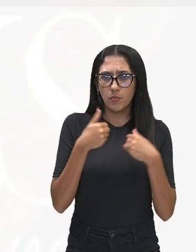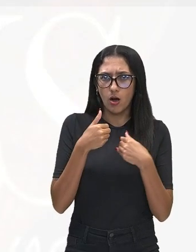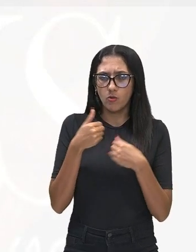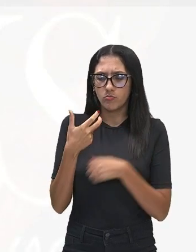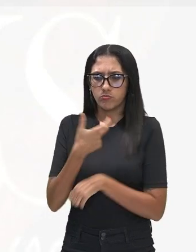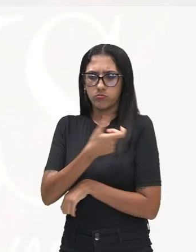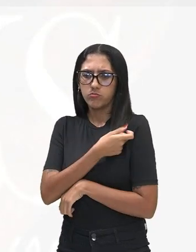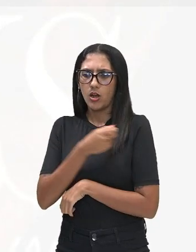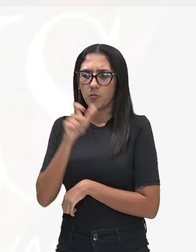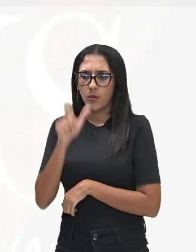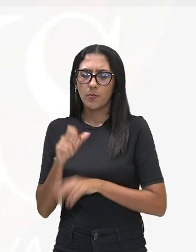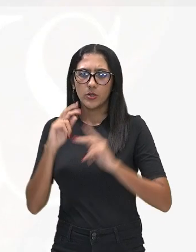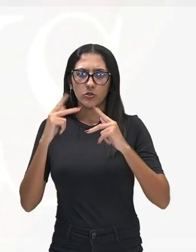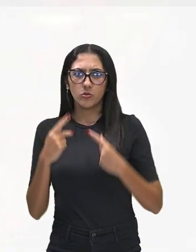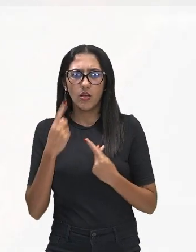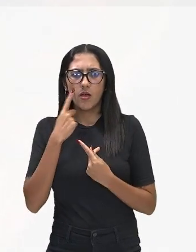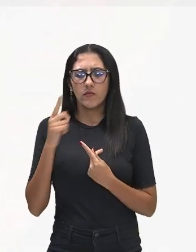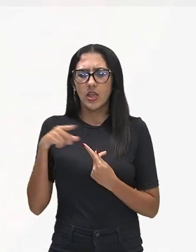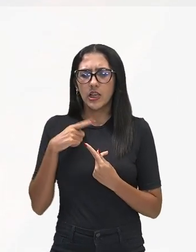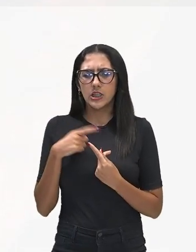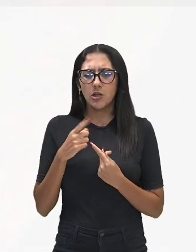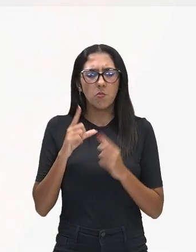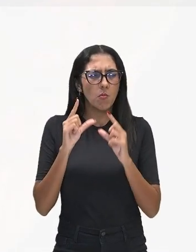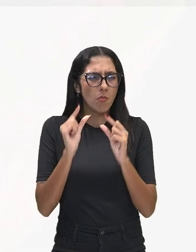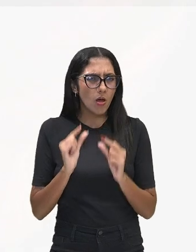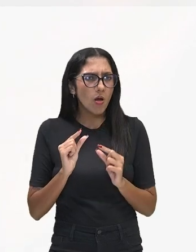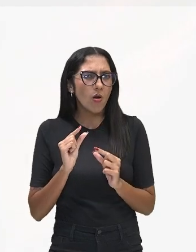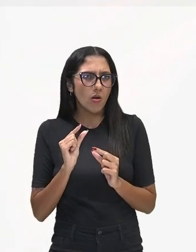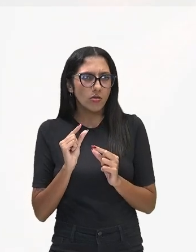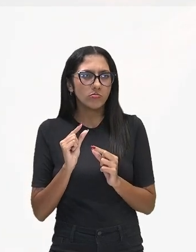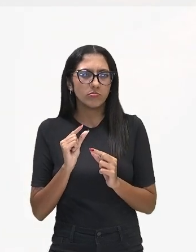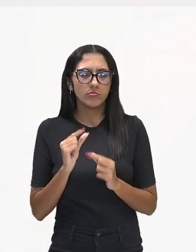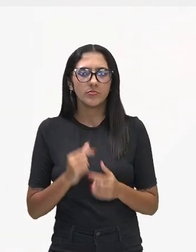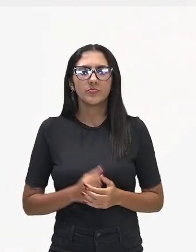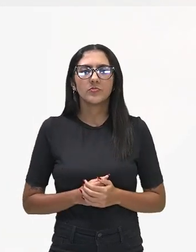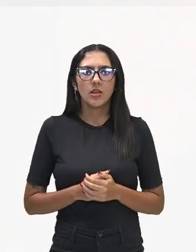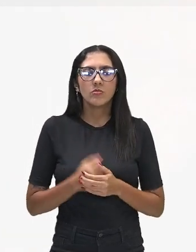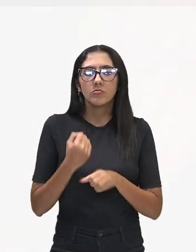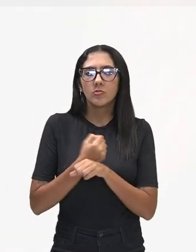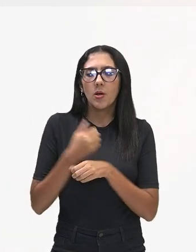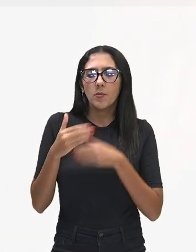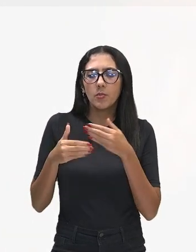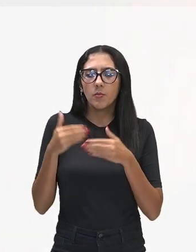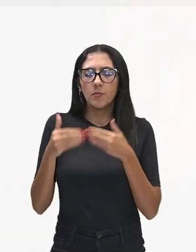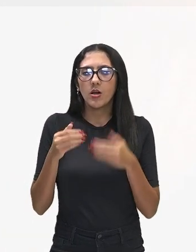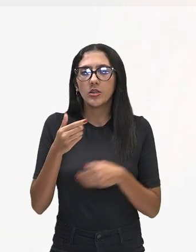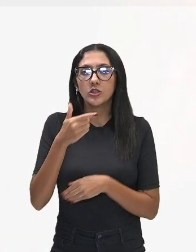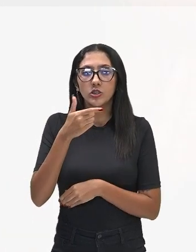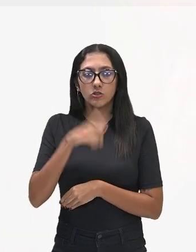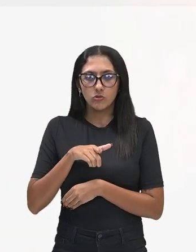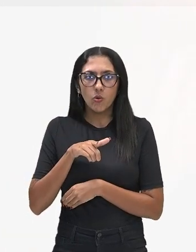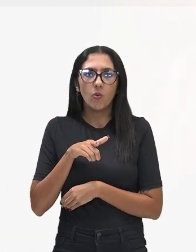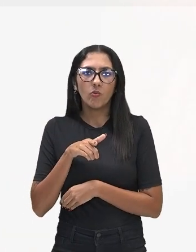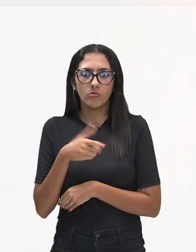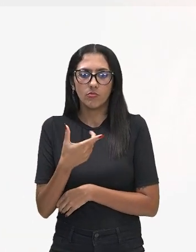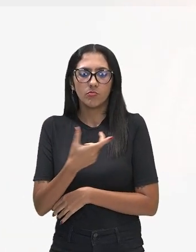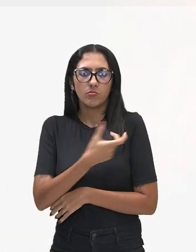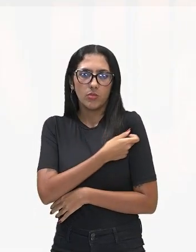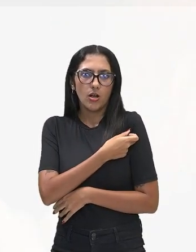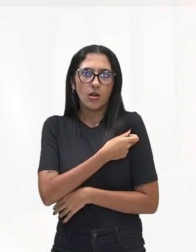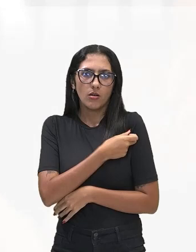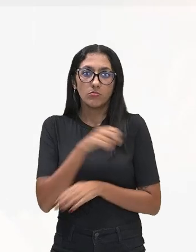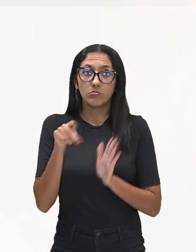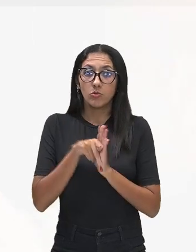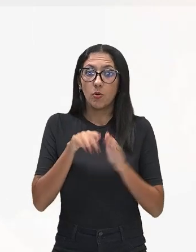acabou apresentando uma forma leve da doença. Depois de um tempo, aplicou uma dose da varíola humana nessa mesma